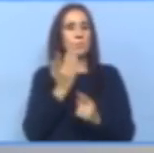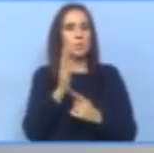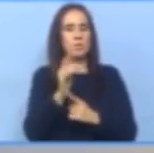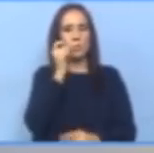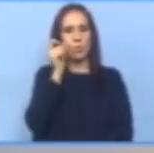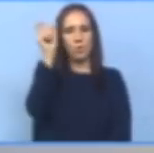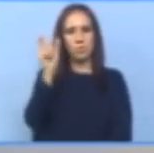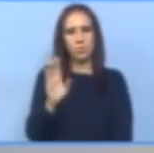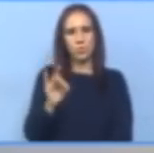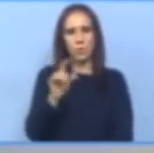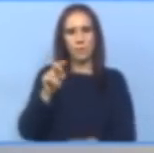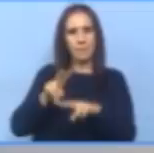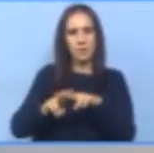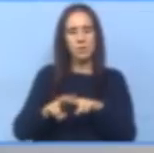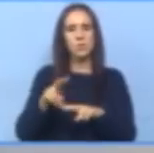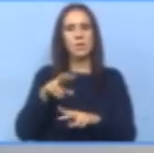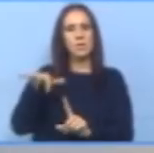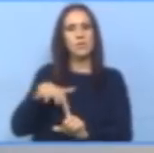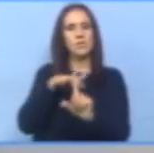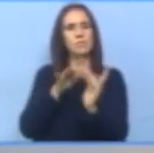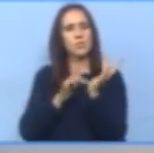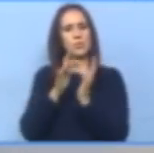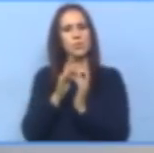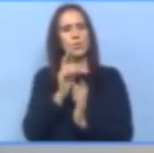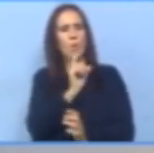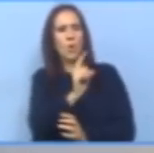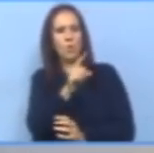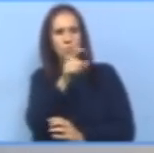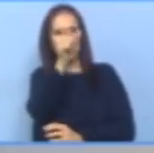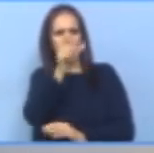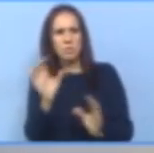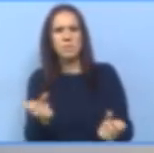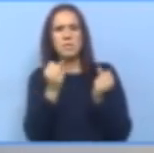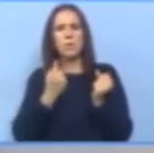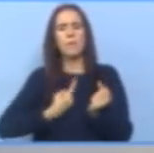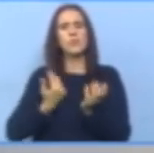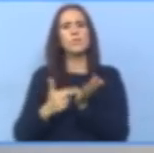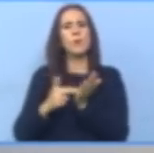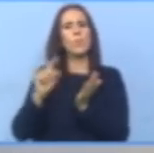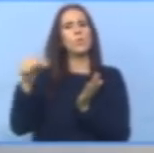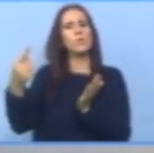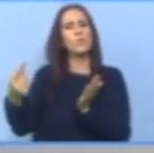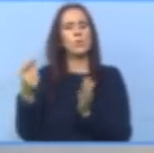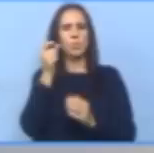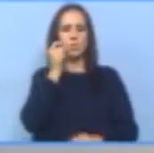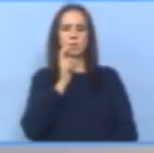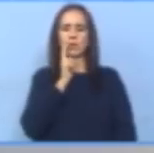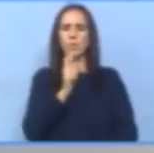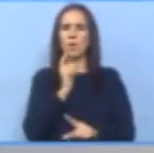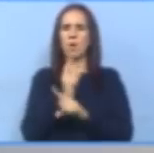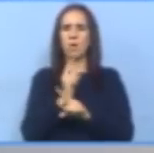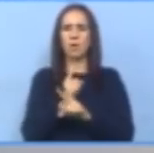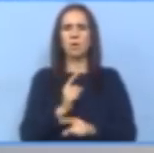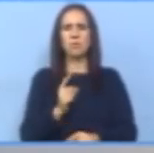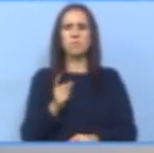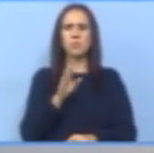João está preso e manda aos discípulos ter com Jesus, perguntar-lhe: és tu o Messias ou devemos de esperar outro? E ele responde na mesma linha. E aí de